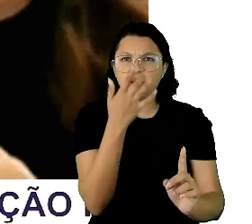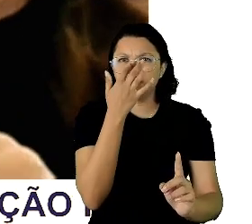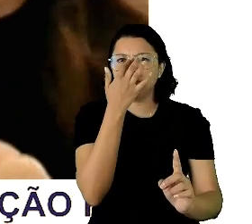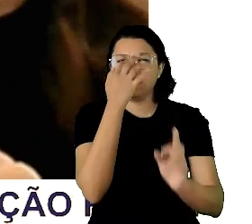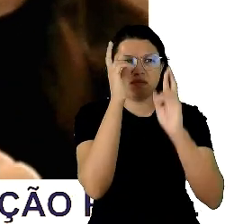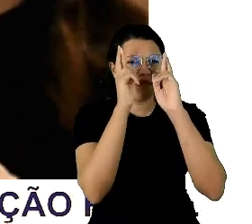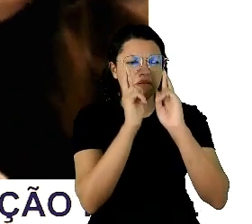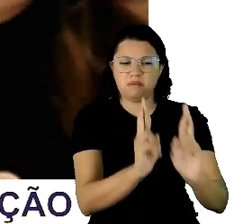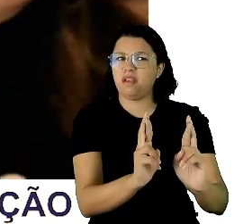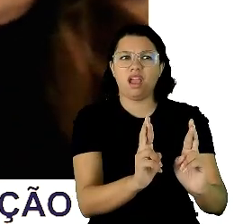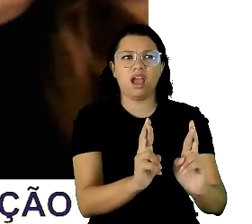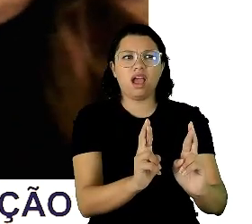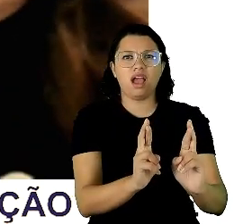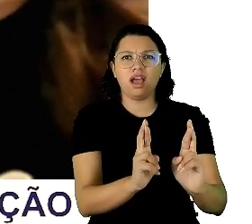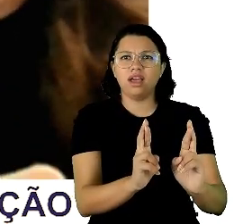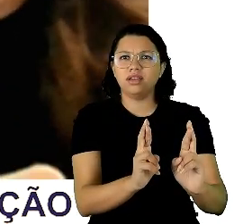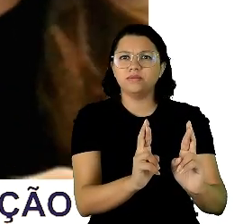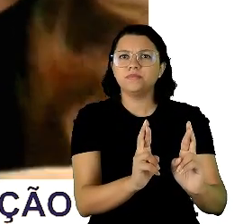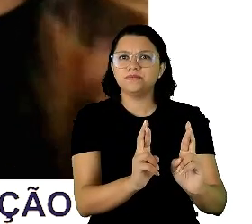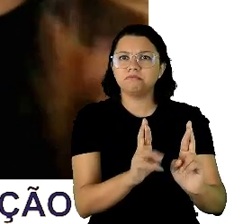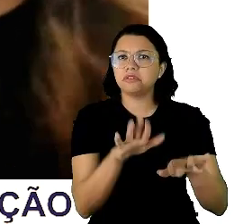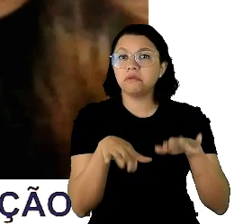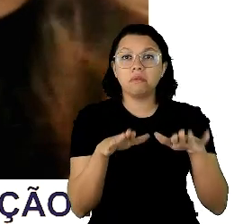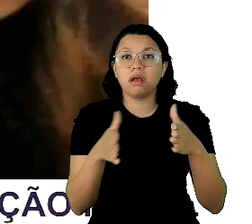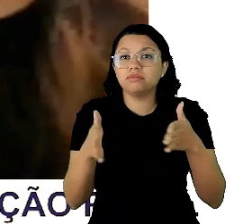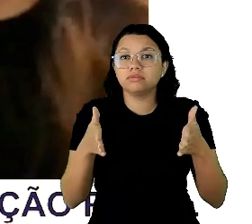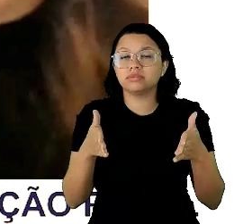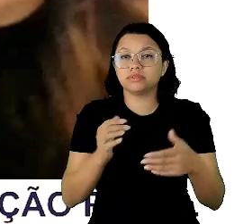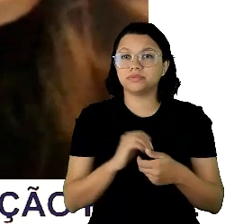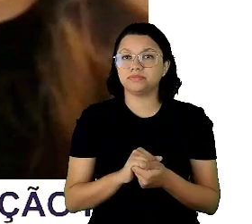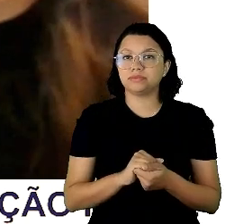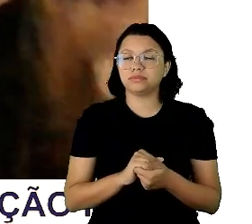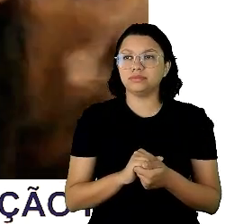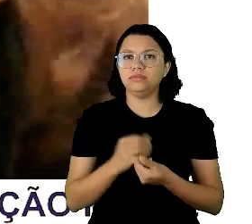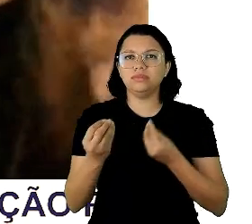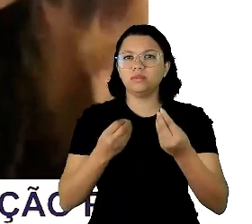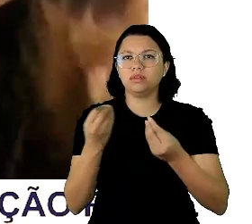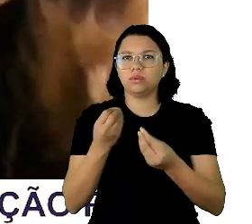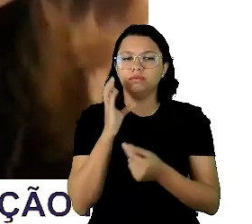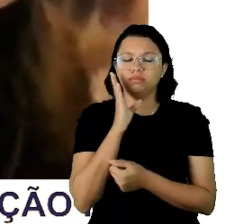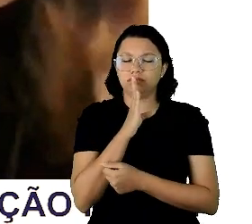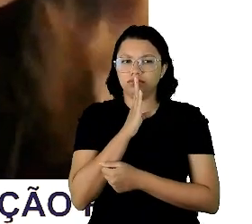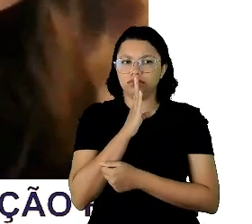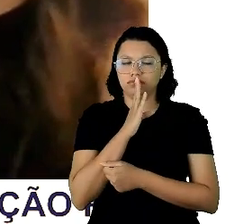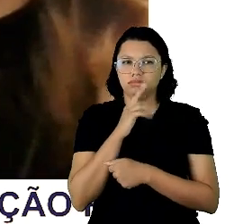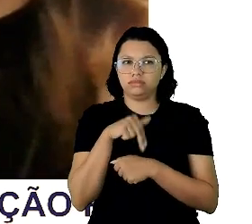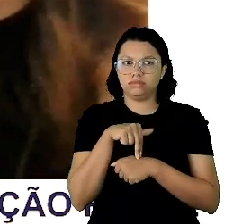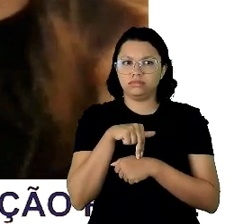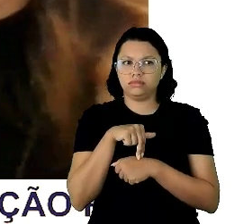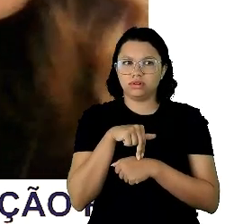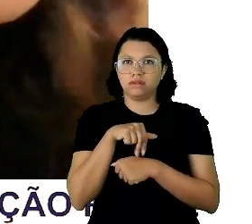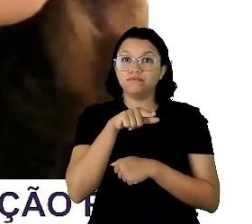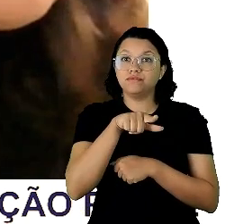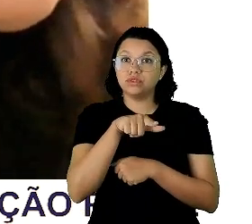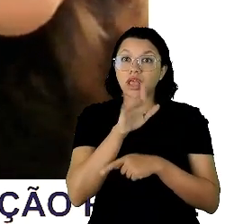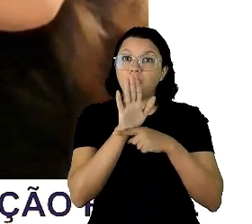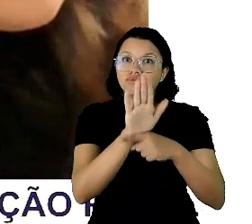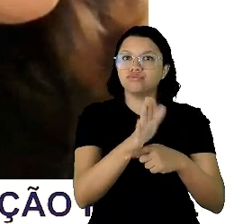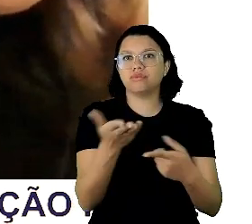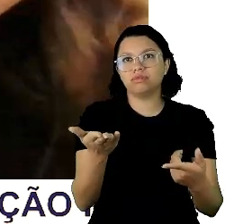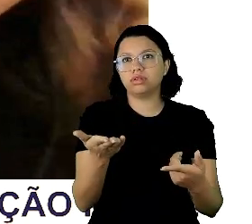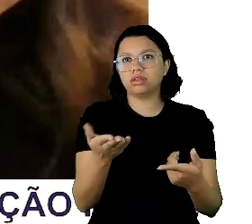desrespeitada, em qualquer que seja a situação. Não adianta ficar quieto. Você, quando fica quieto, de certa forma, você contribui para isso,